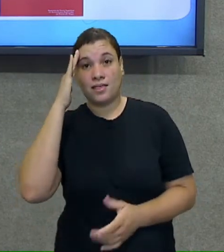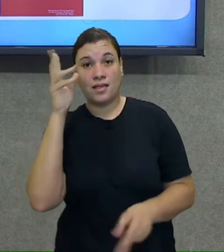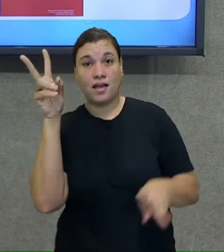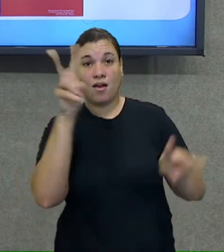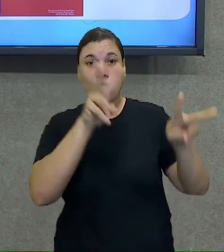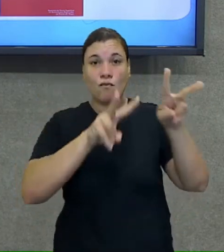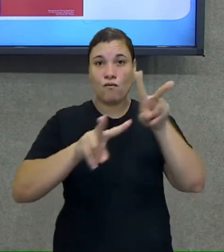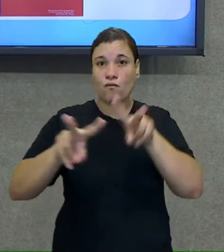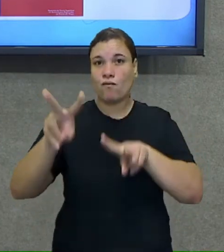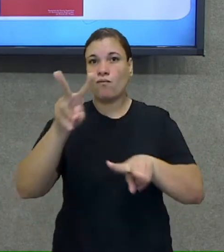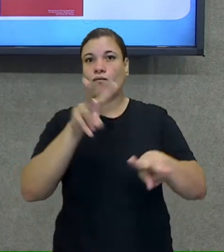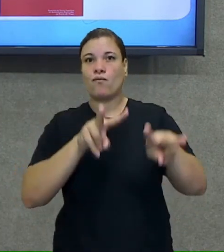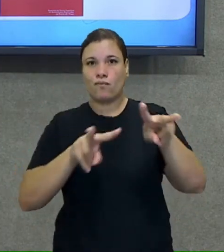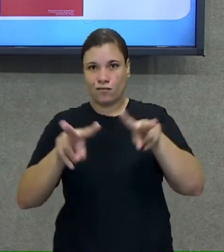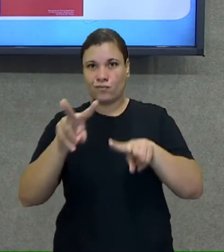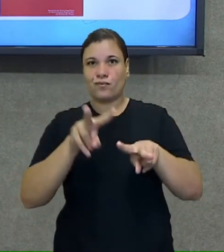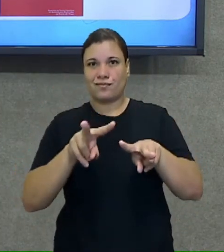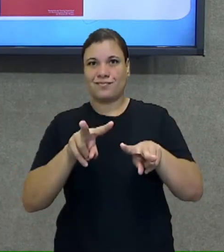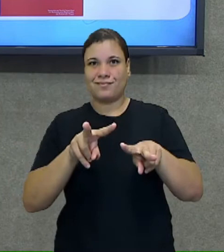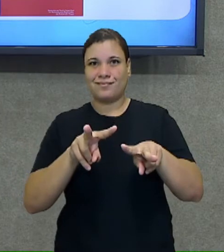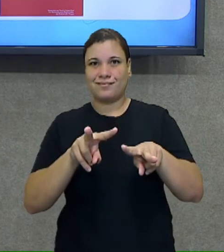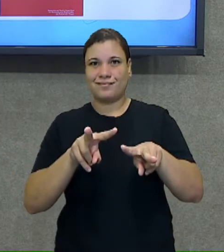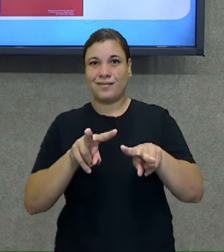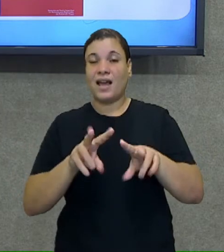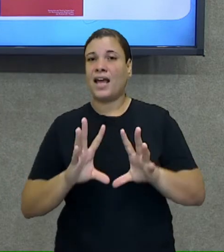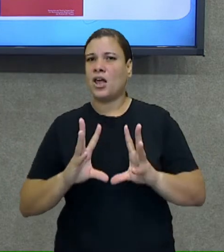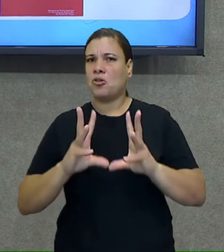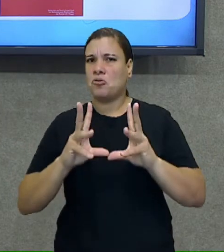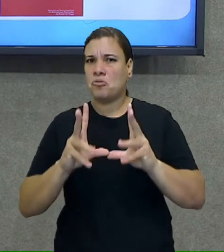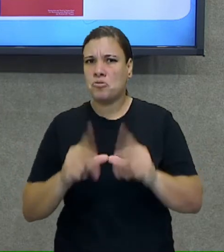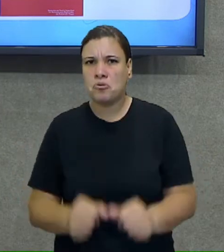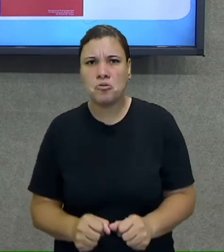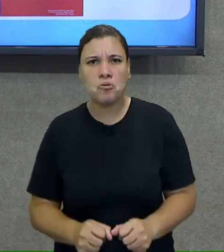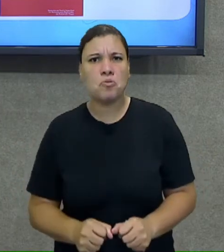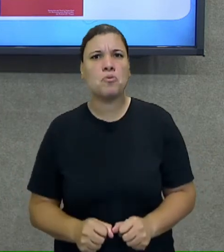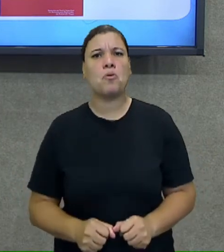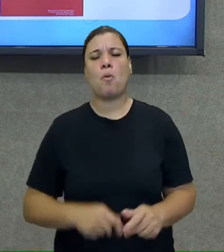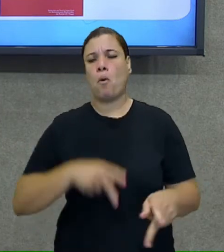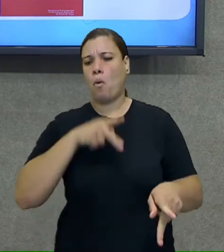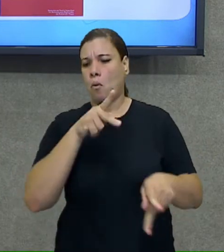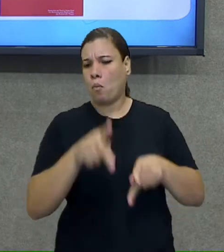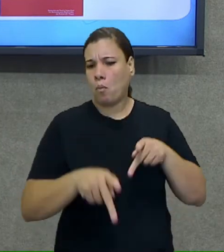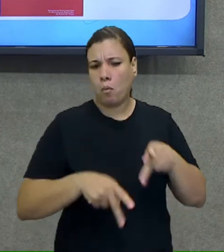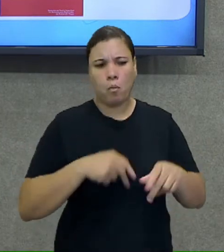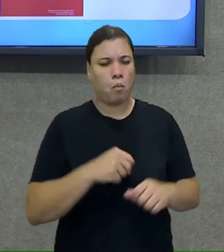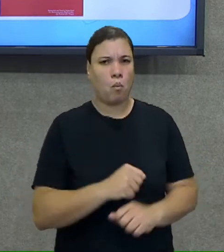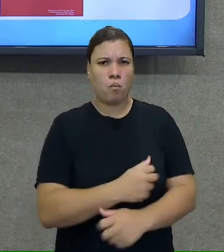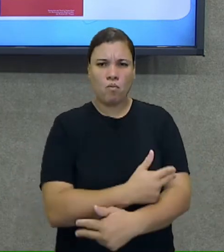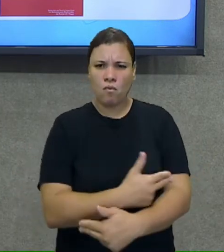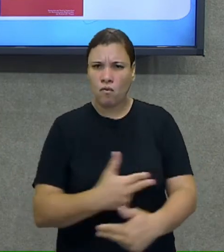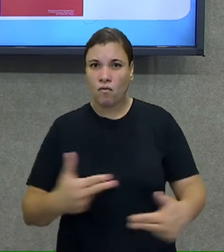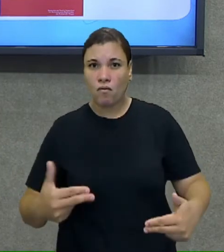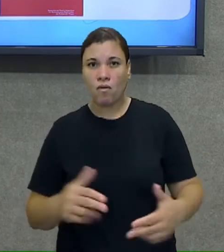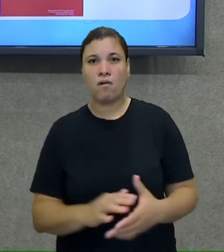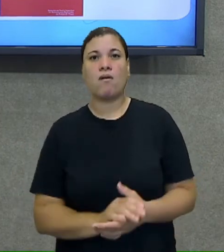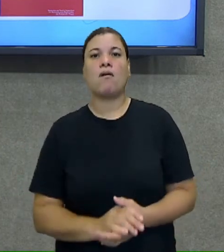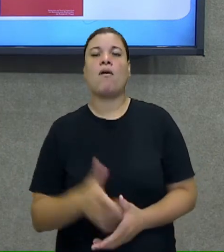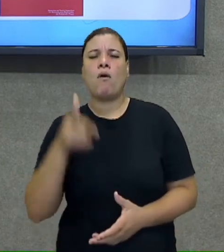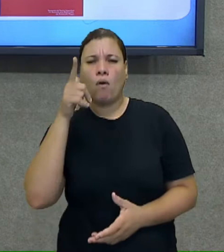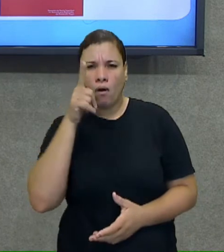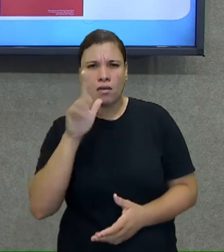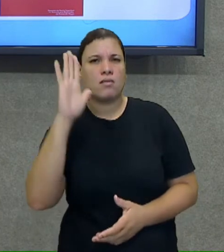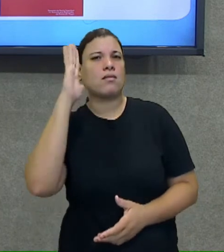com o tipo de público-alvo a ser abordado, tema, área de atuação, entre